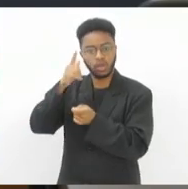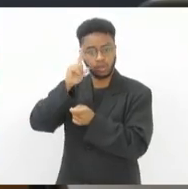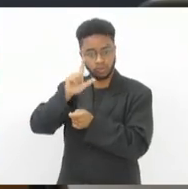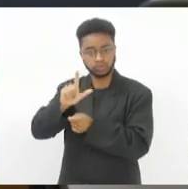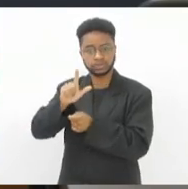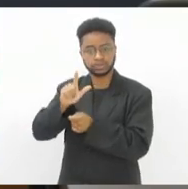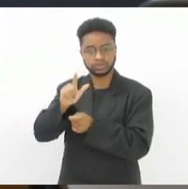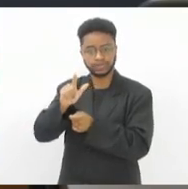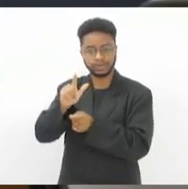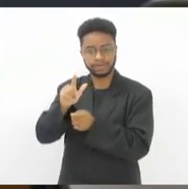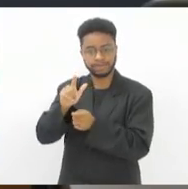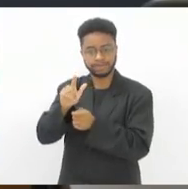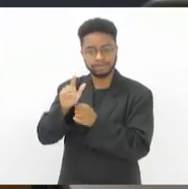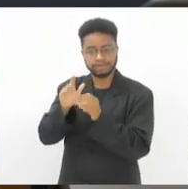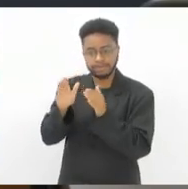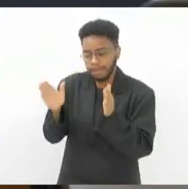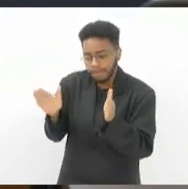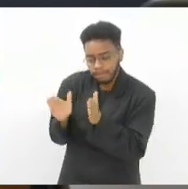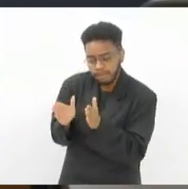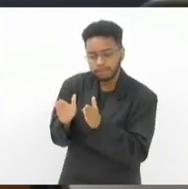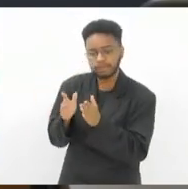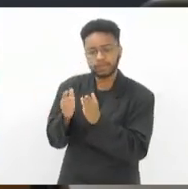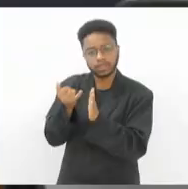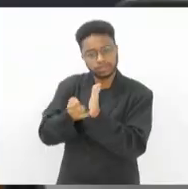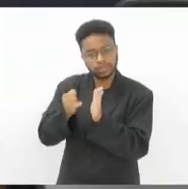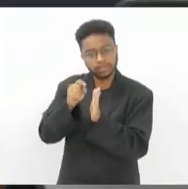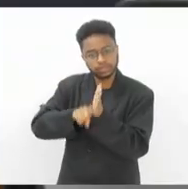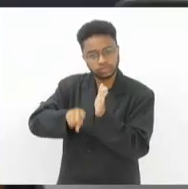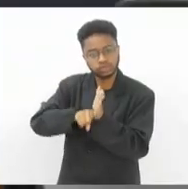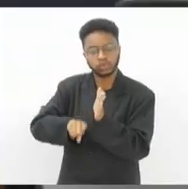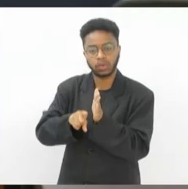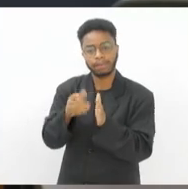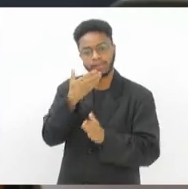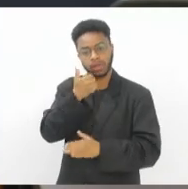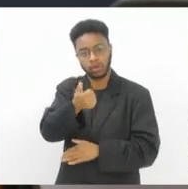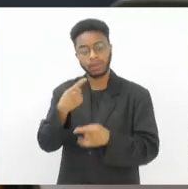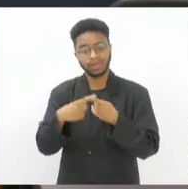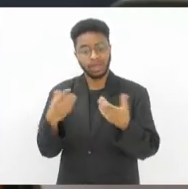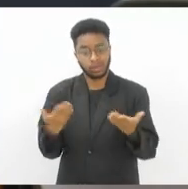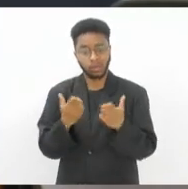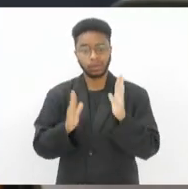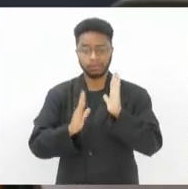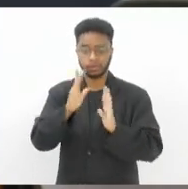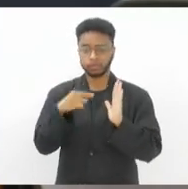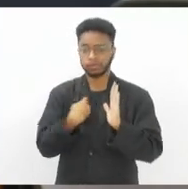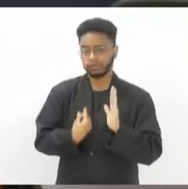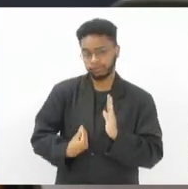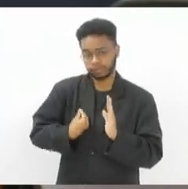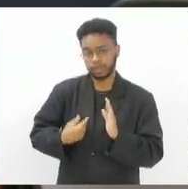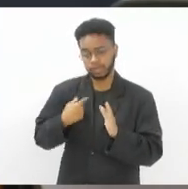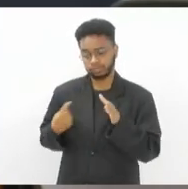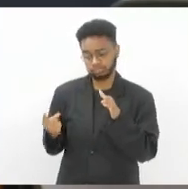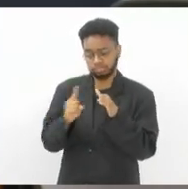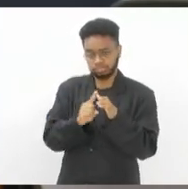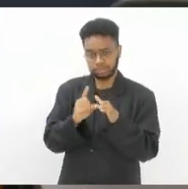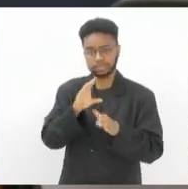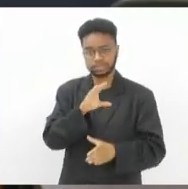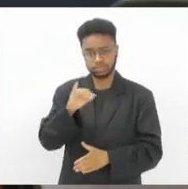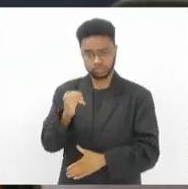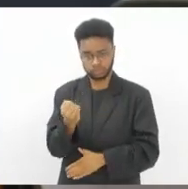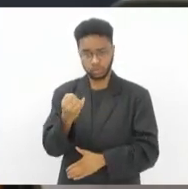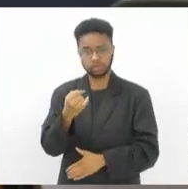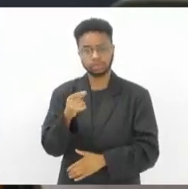apertarem o cinto, também melhor. Nos tempos que a gente vive, na CCJ, e eu faço parte,